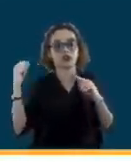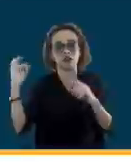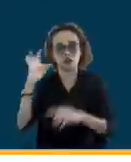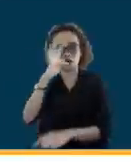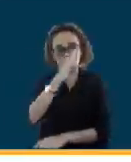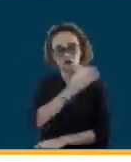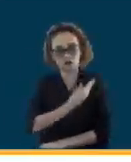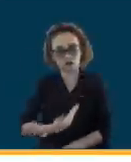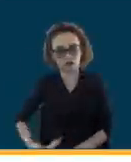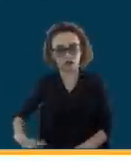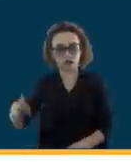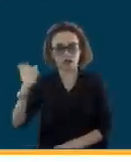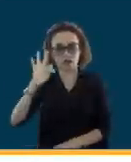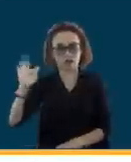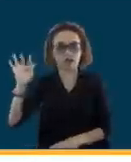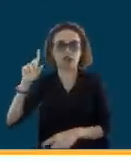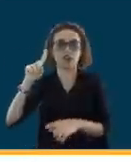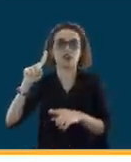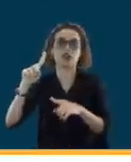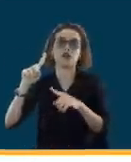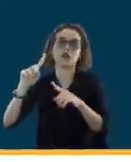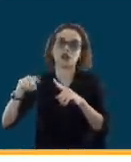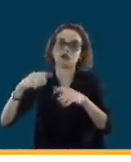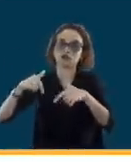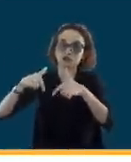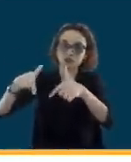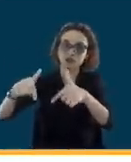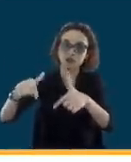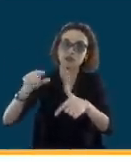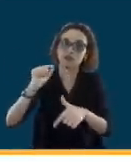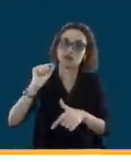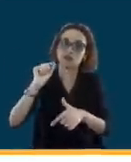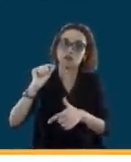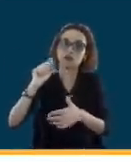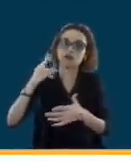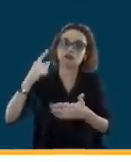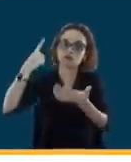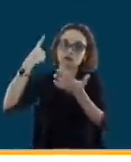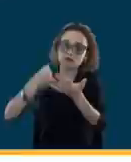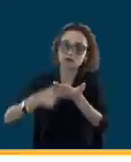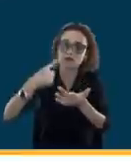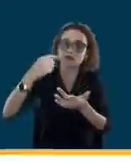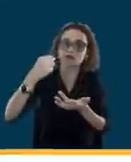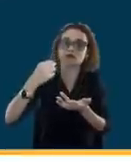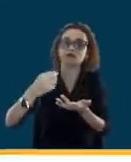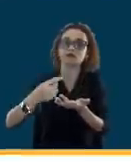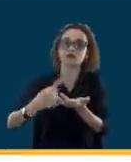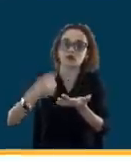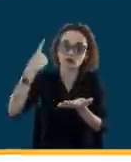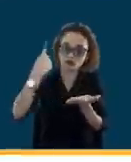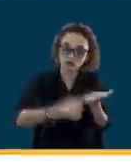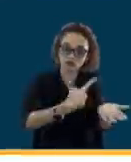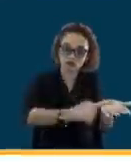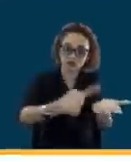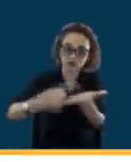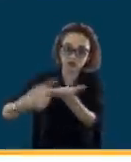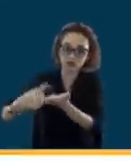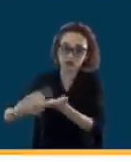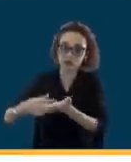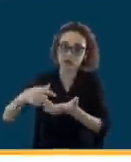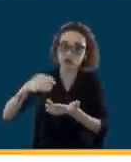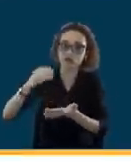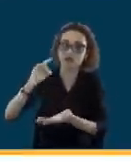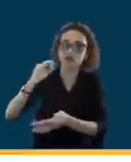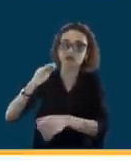mas também aqueles que estão atuando, para que se afirmem, né, para que se explicitem os compromissos, né? Nós temos aqui, nesse momento,